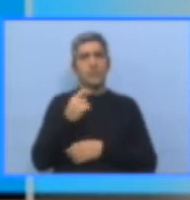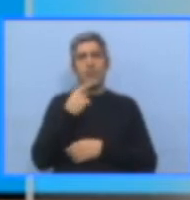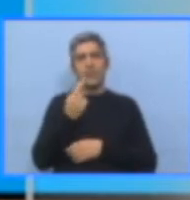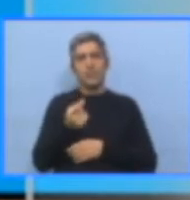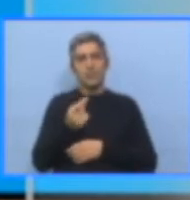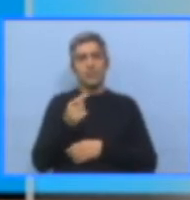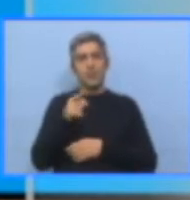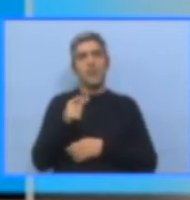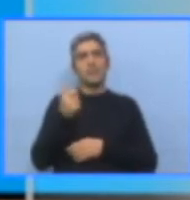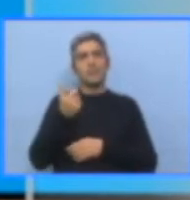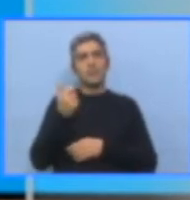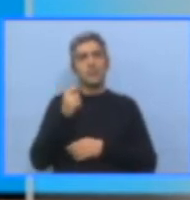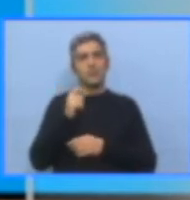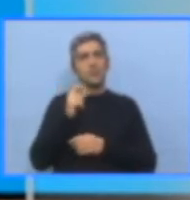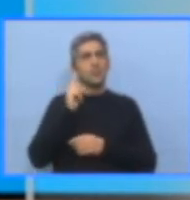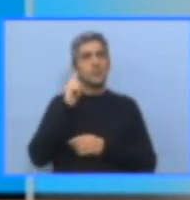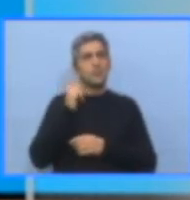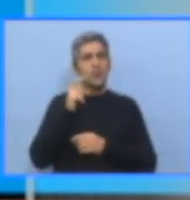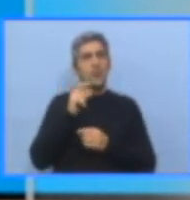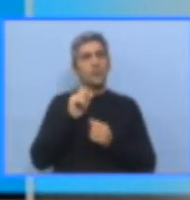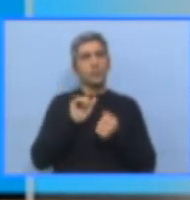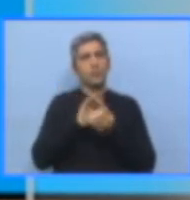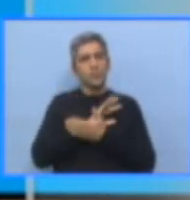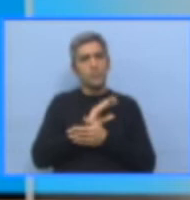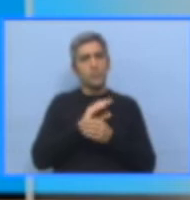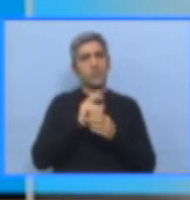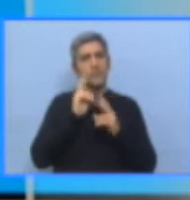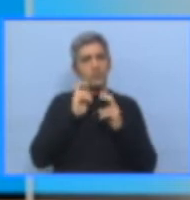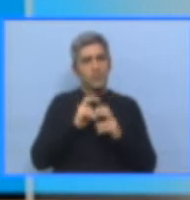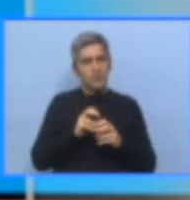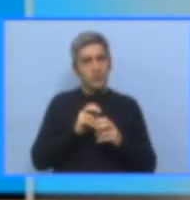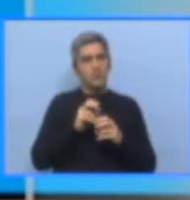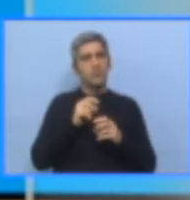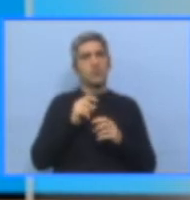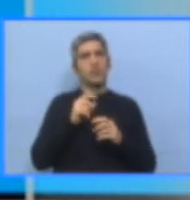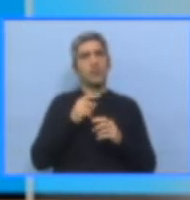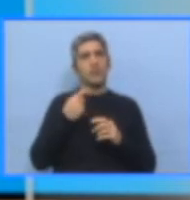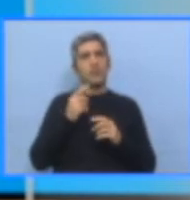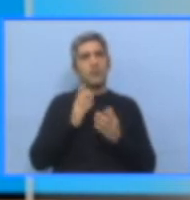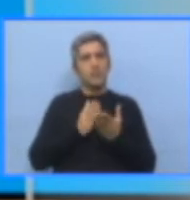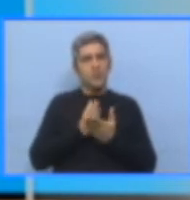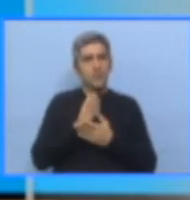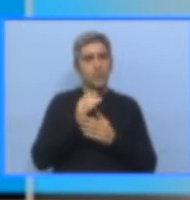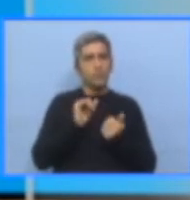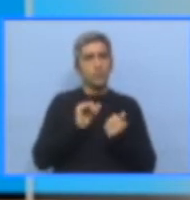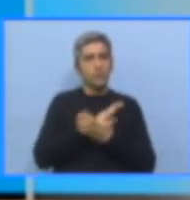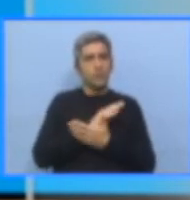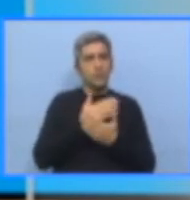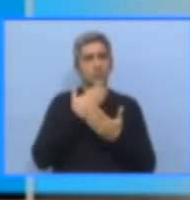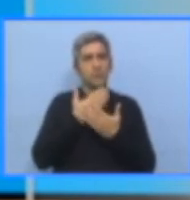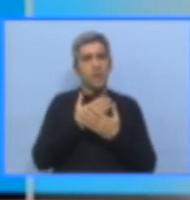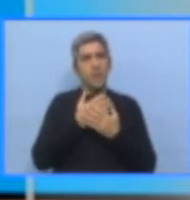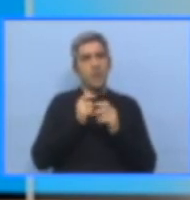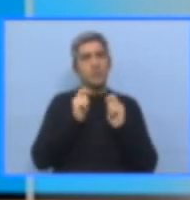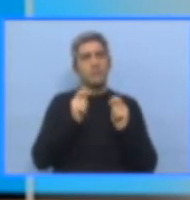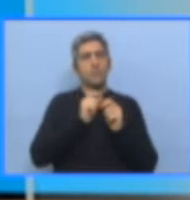que essencial para haver jornalismo de investigação e para haver notícias que, no fundo, abalam